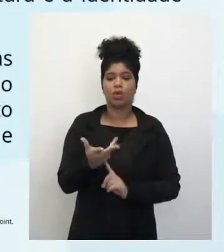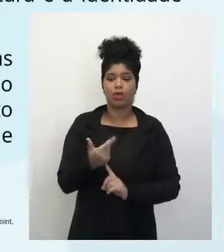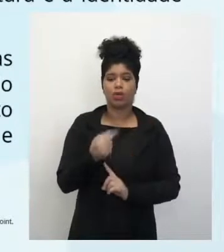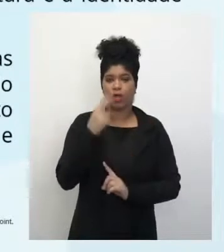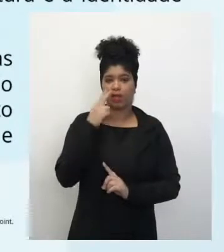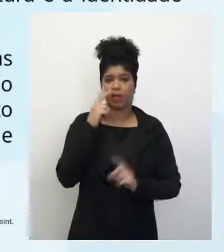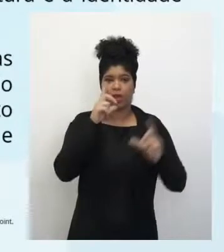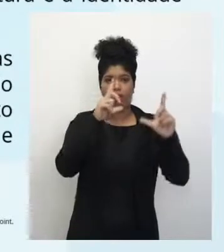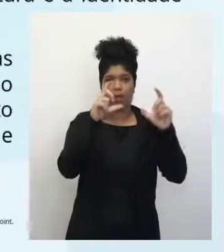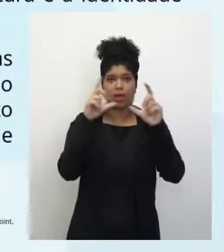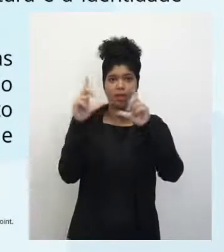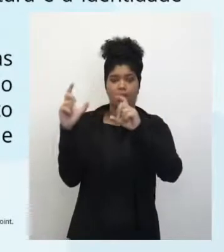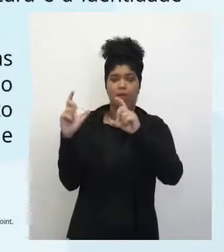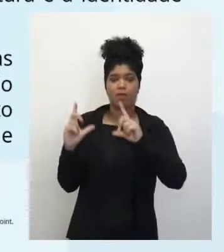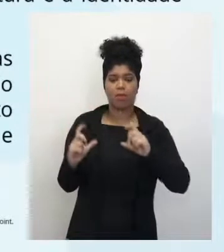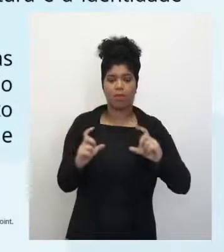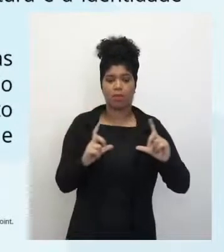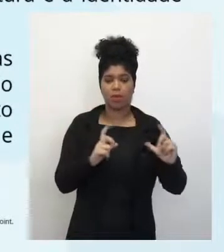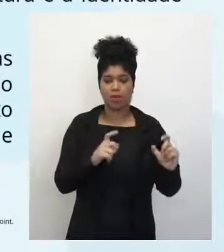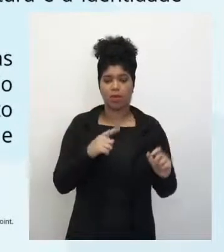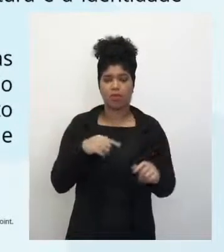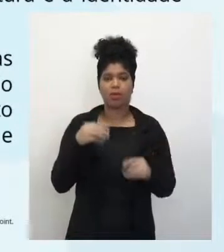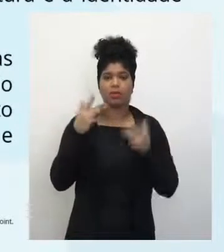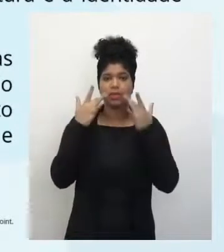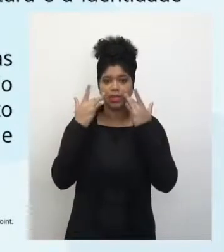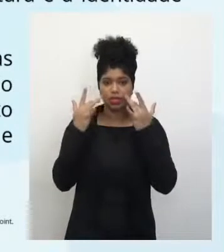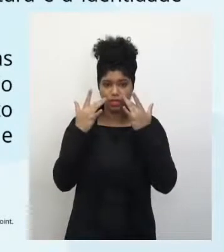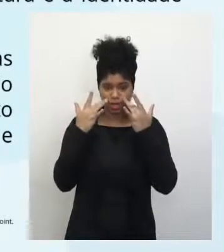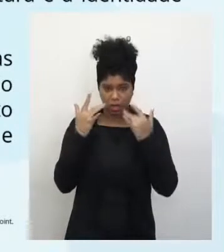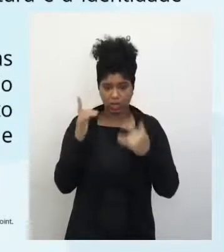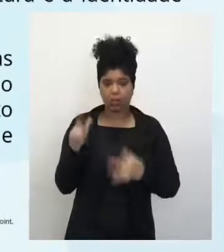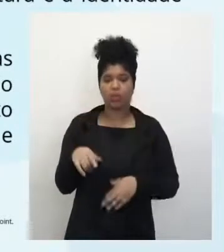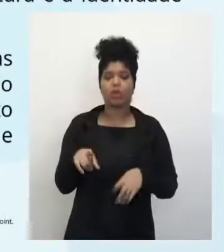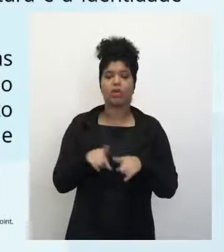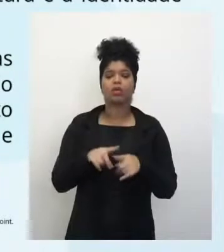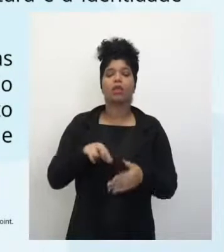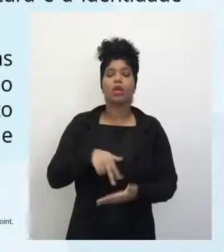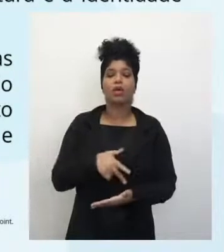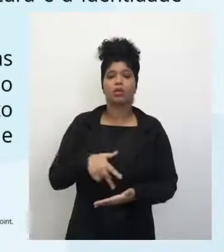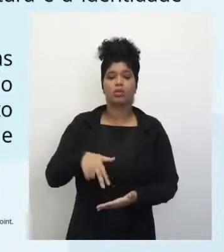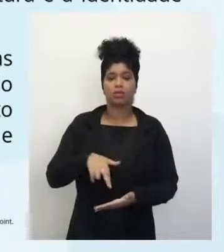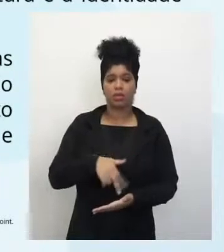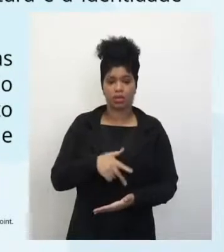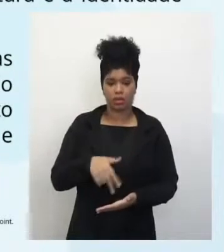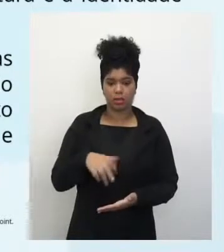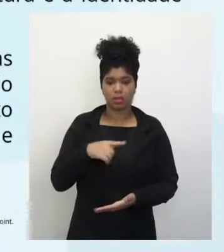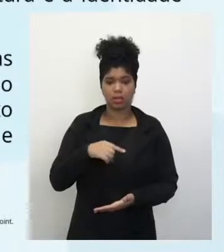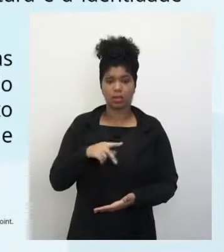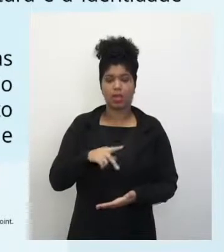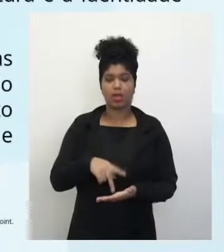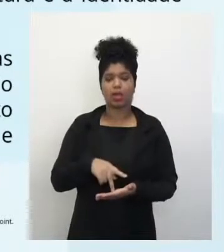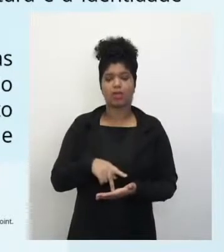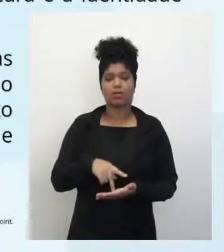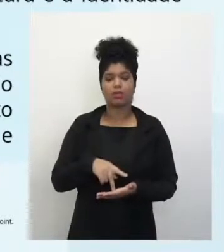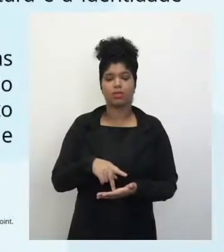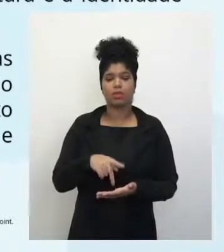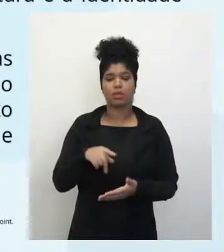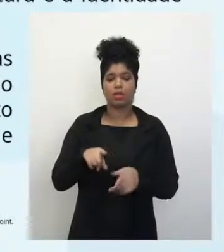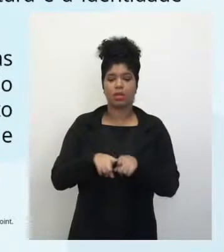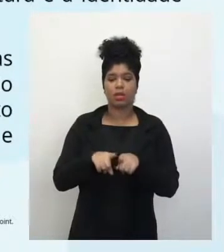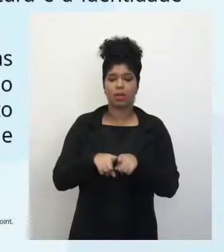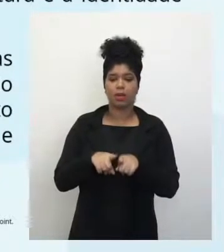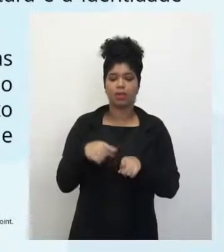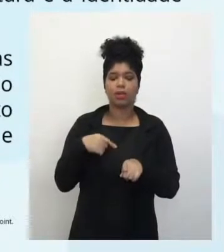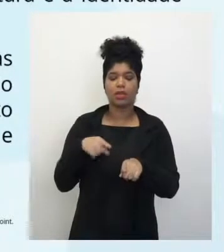carinhas, da comédia e da tragédia no teatro. Nós vemos aí, a dança, representada por esse bailarino, o bonequinho aí,